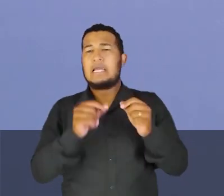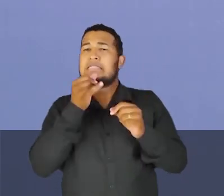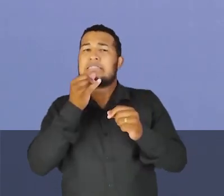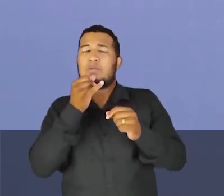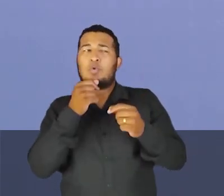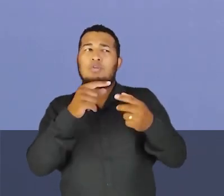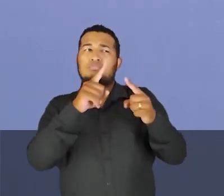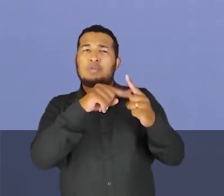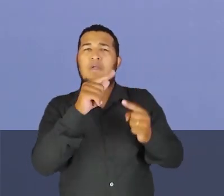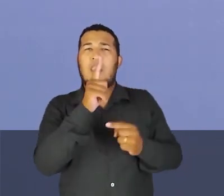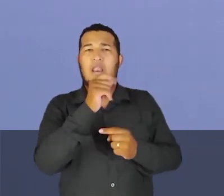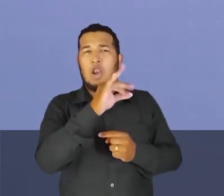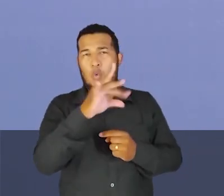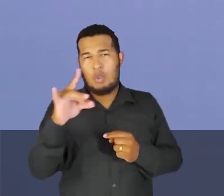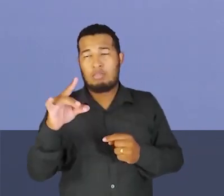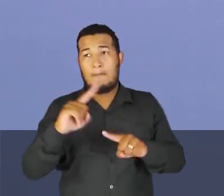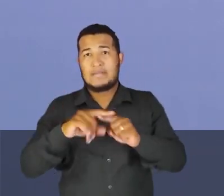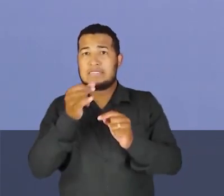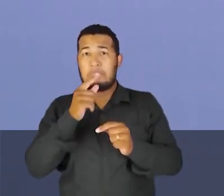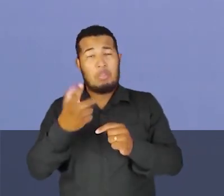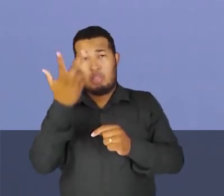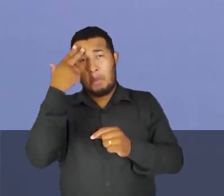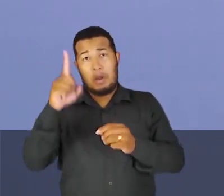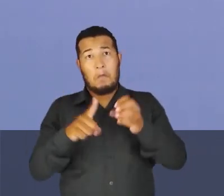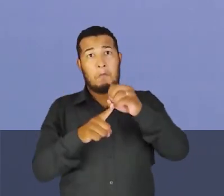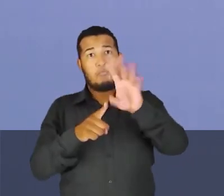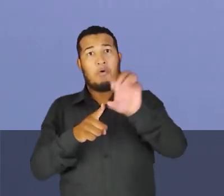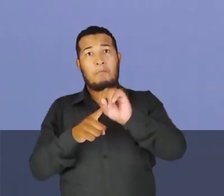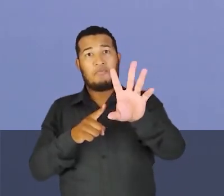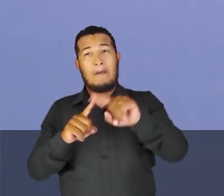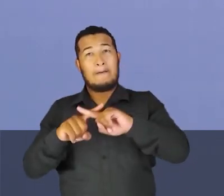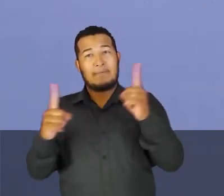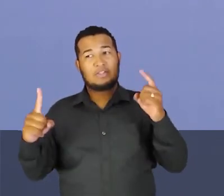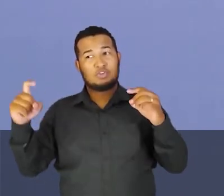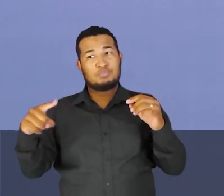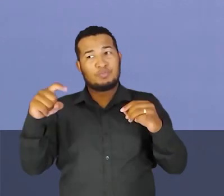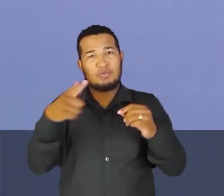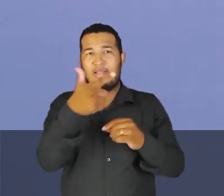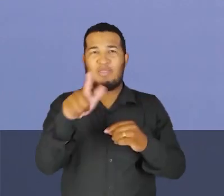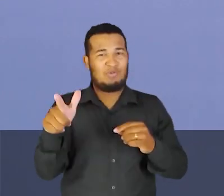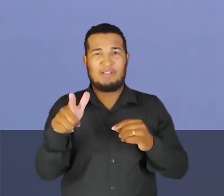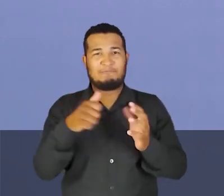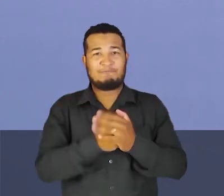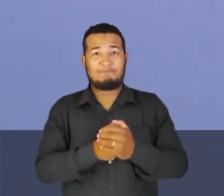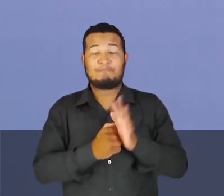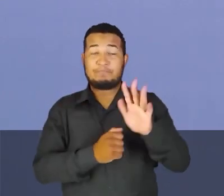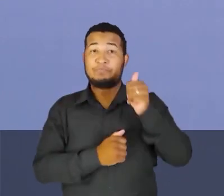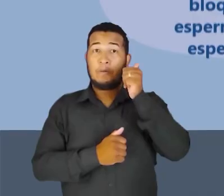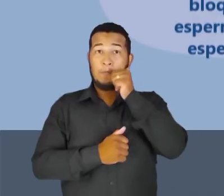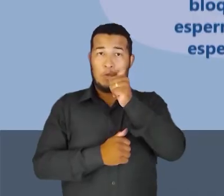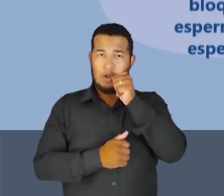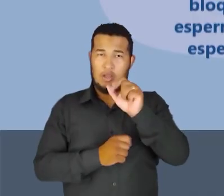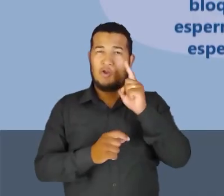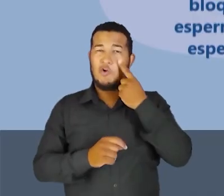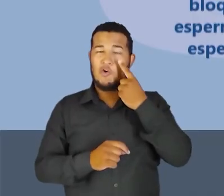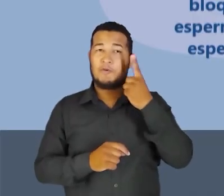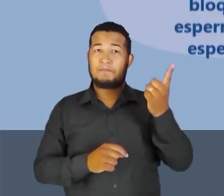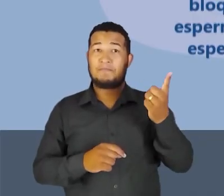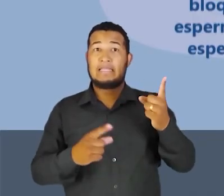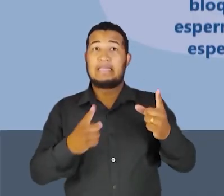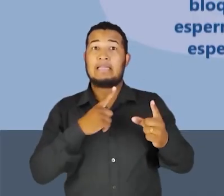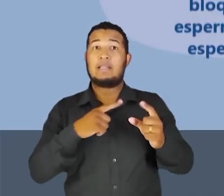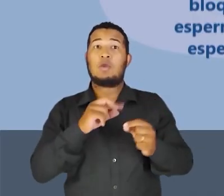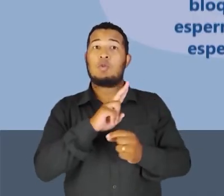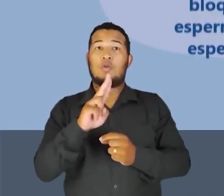normalmente, só que na ejaculação não vai conter o espermatozoide. Já no caso da mulher, observe na imagem, nós temos